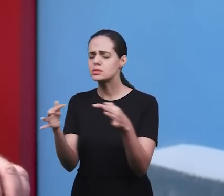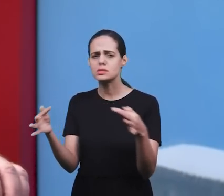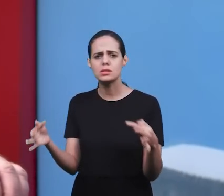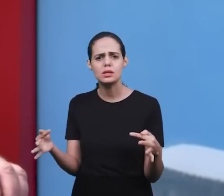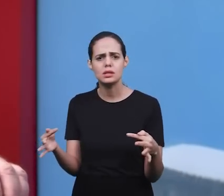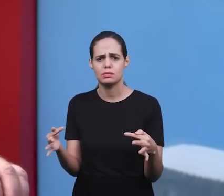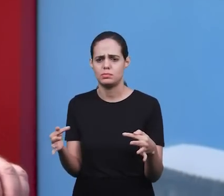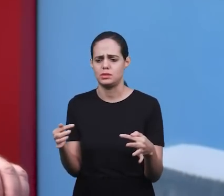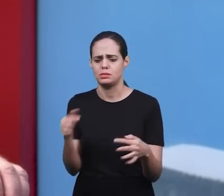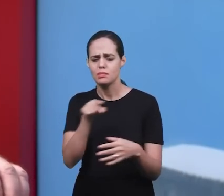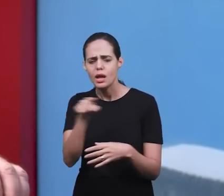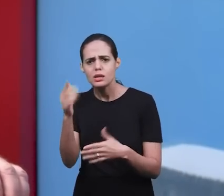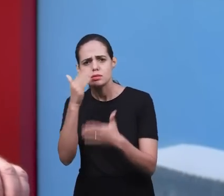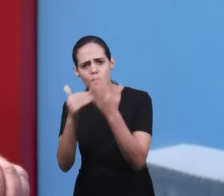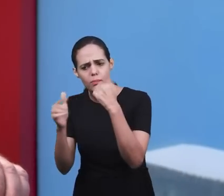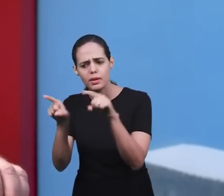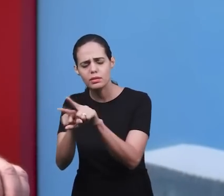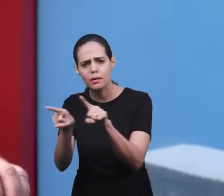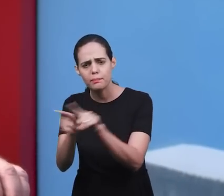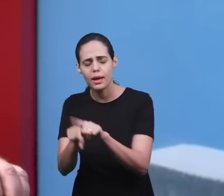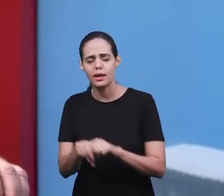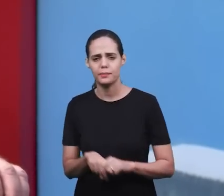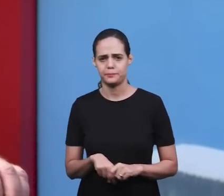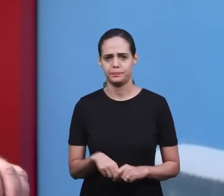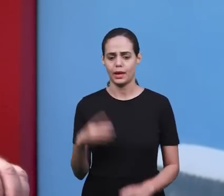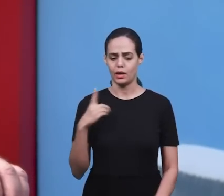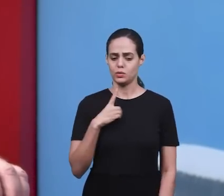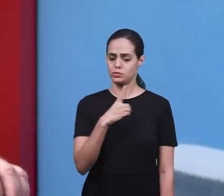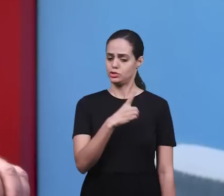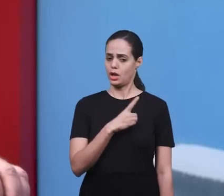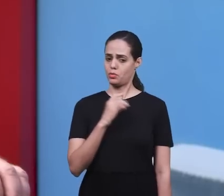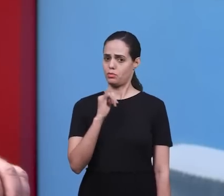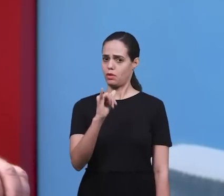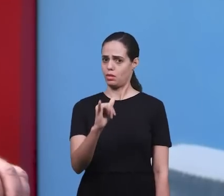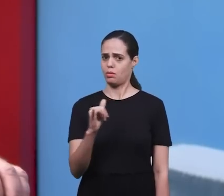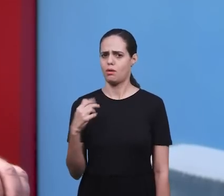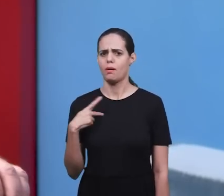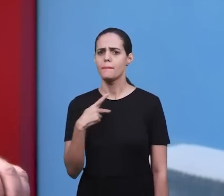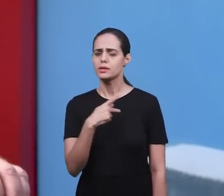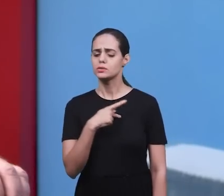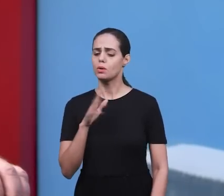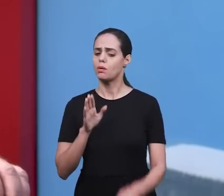um irmão nosso, que é um diácono nosso local lá, disse, pastor,